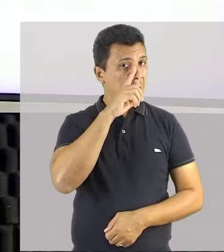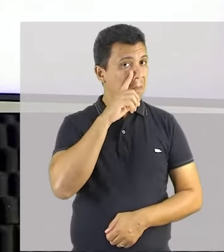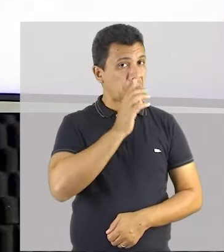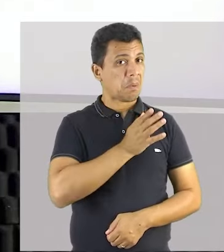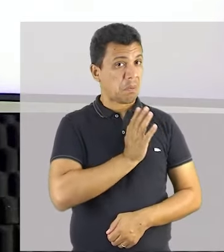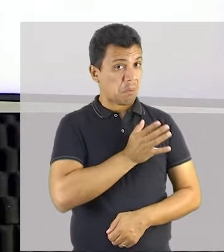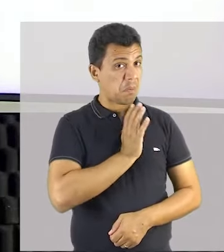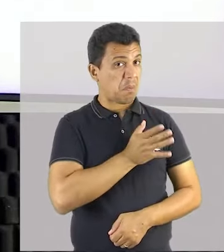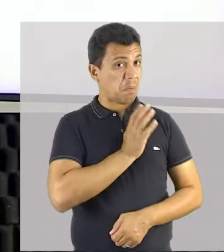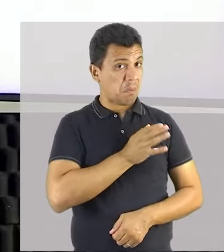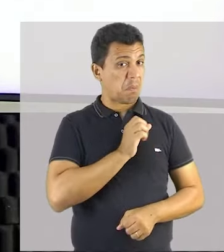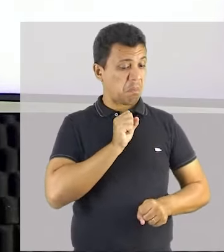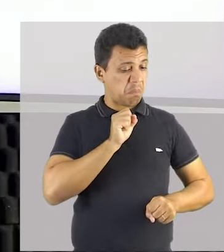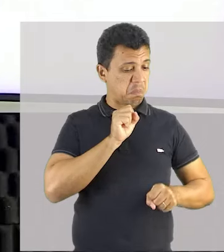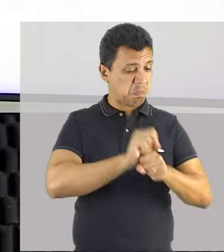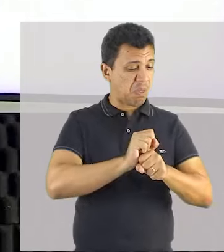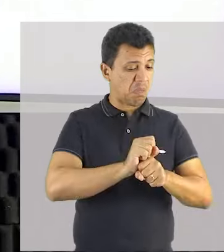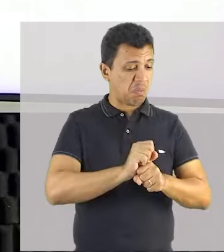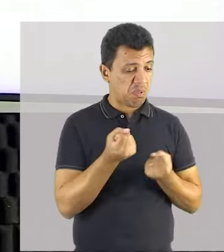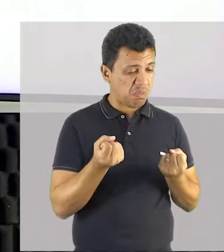foi lá em cima